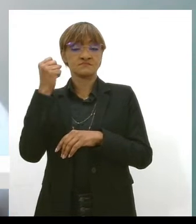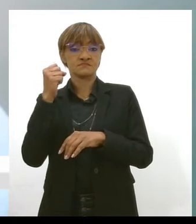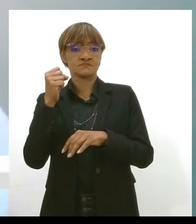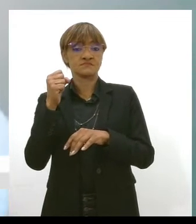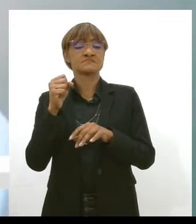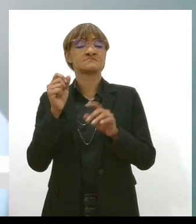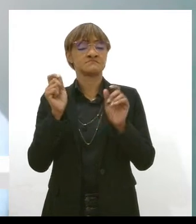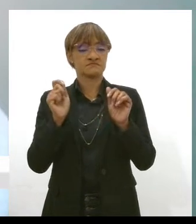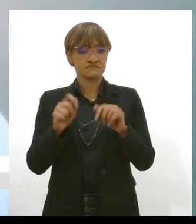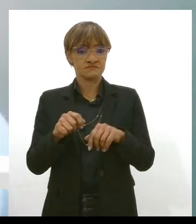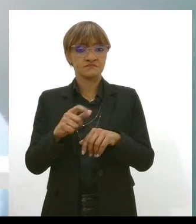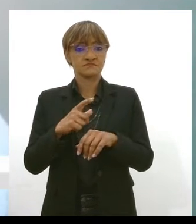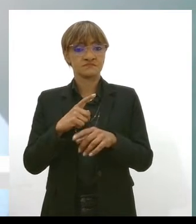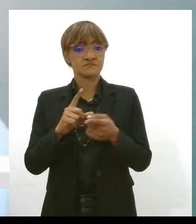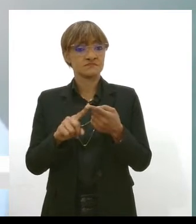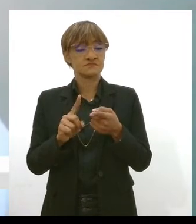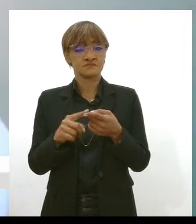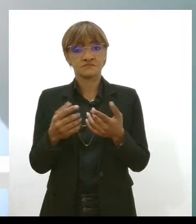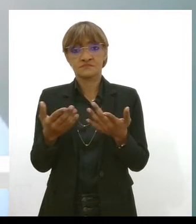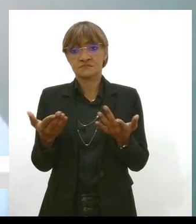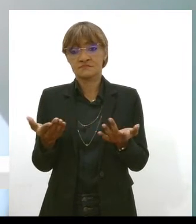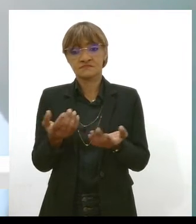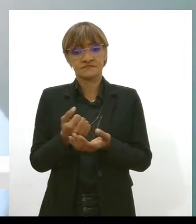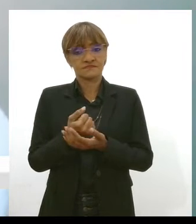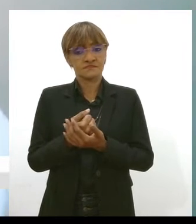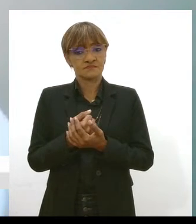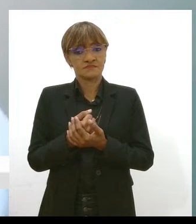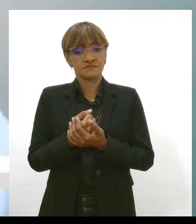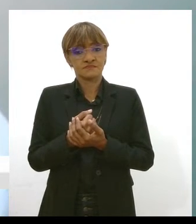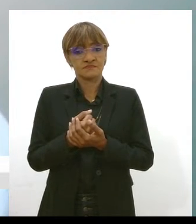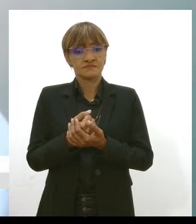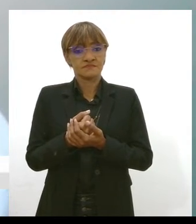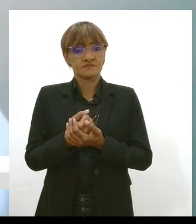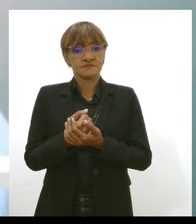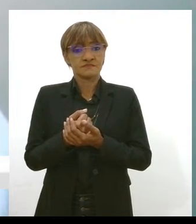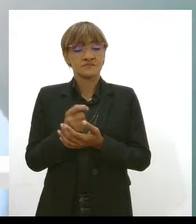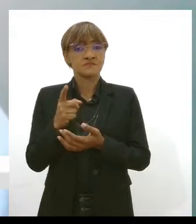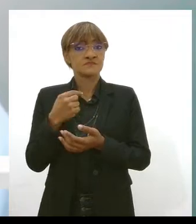isso aumentou demais a nossa demanda.